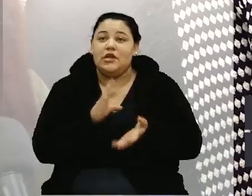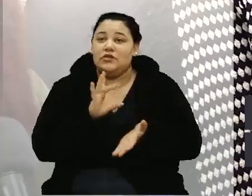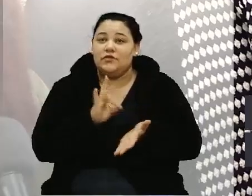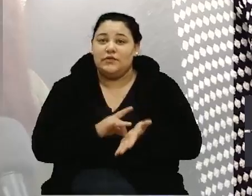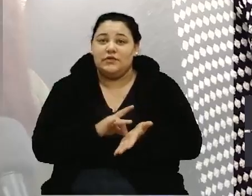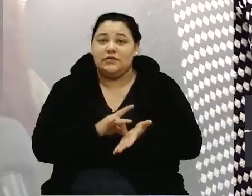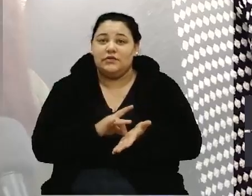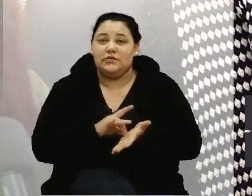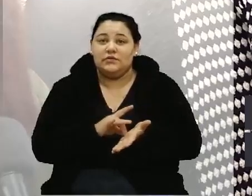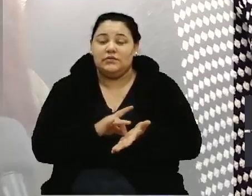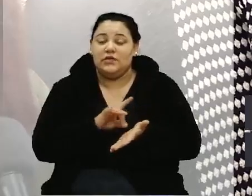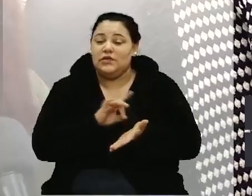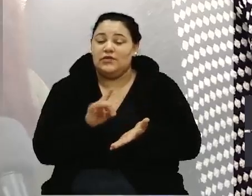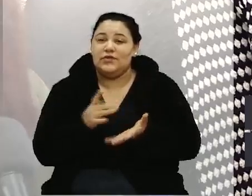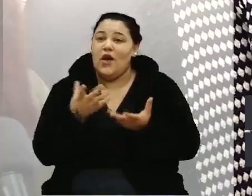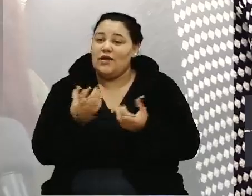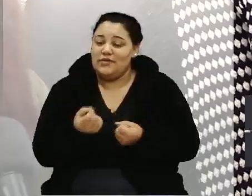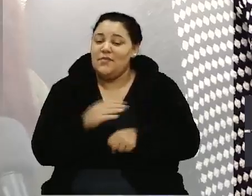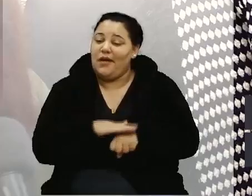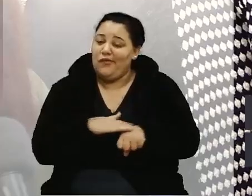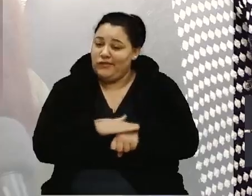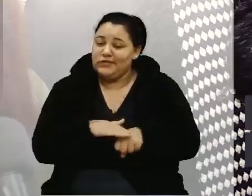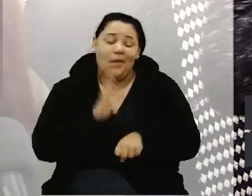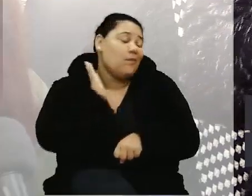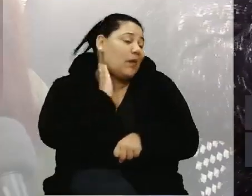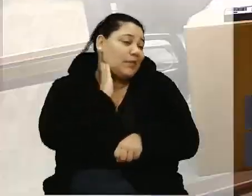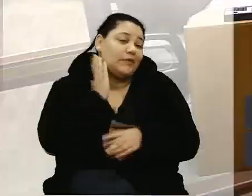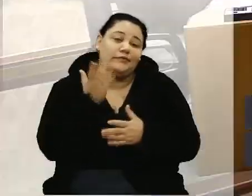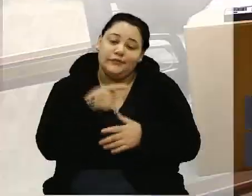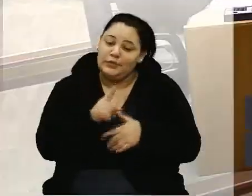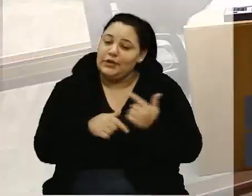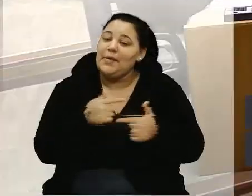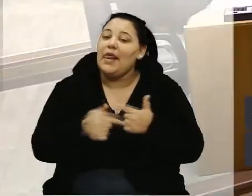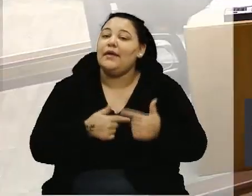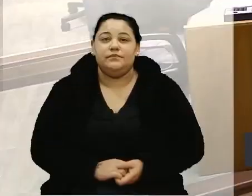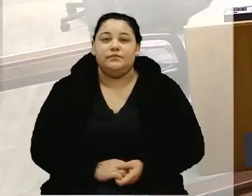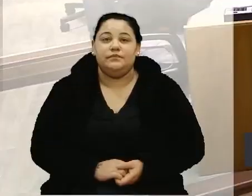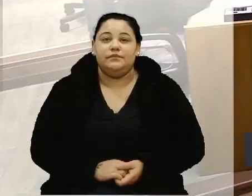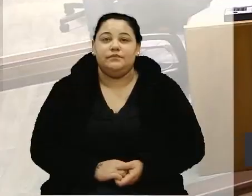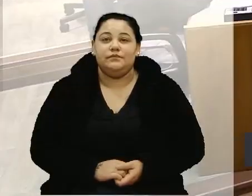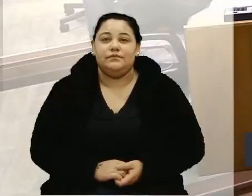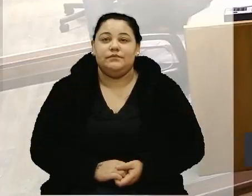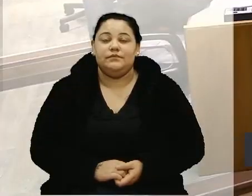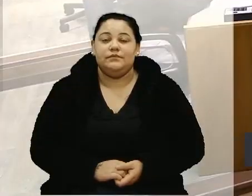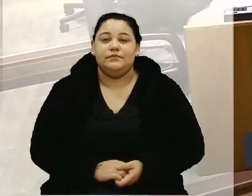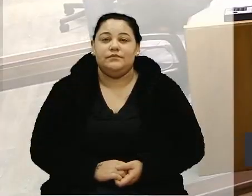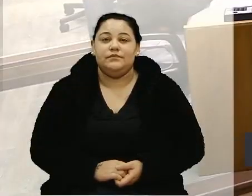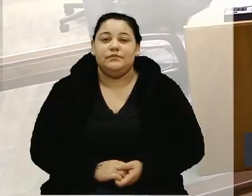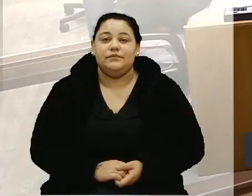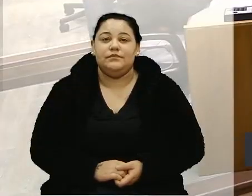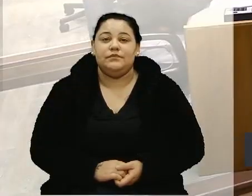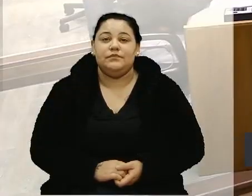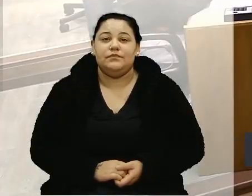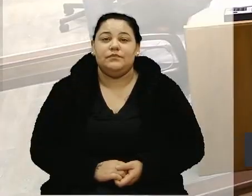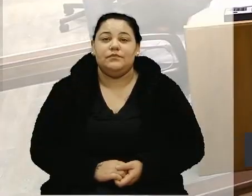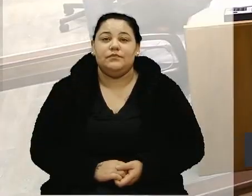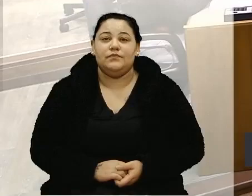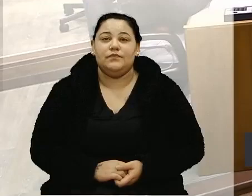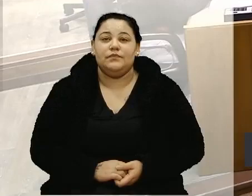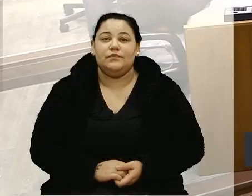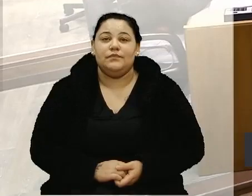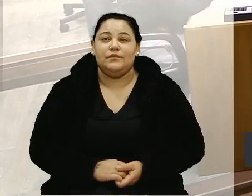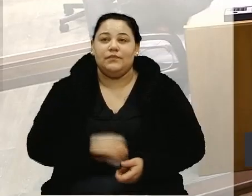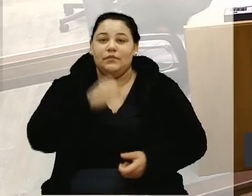só receber para conversar. Vamos trabalhar. Muito obrigado. Representante. Palavra, presidente. Bom